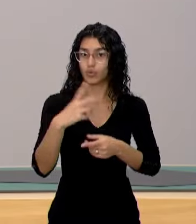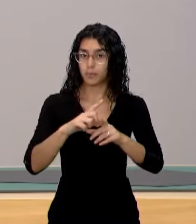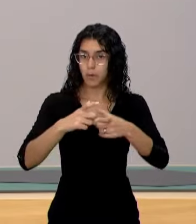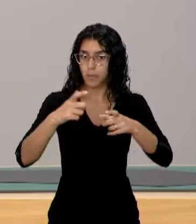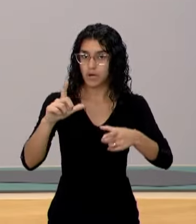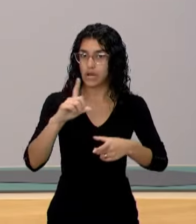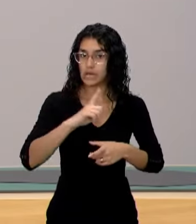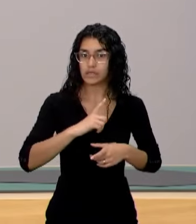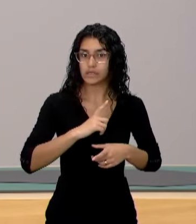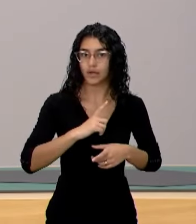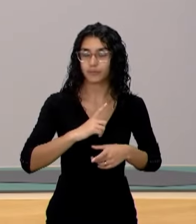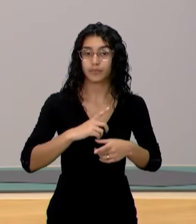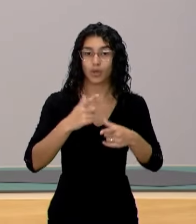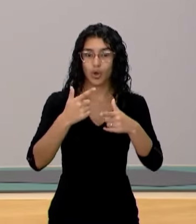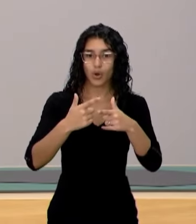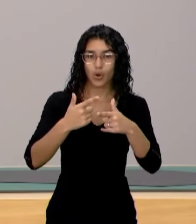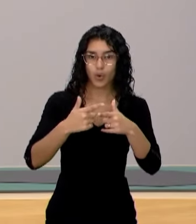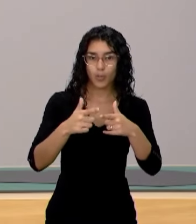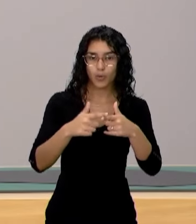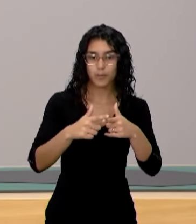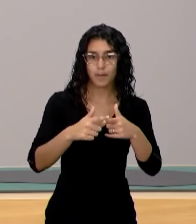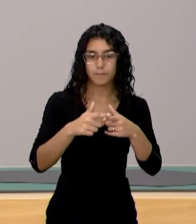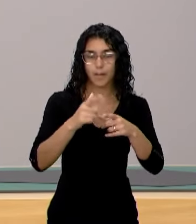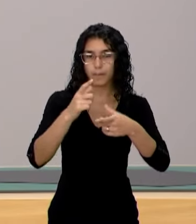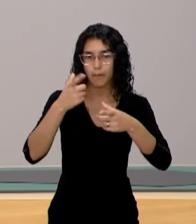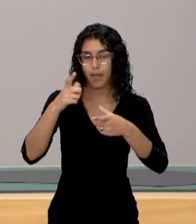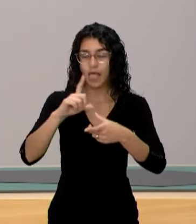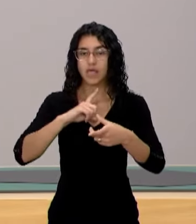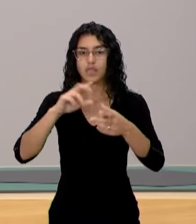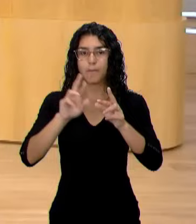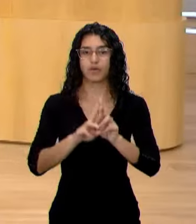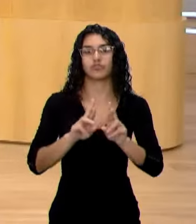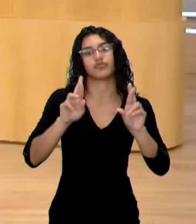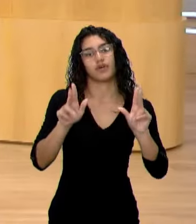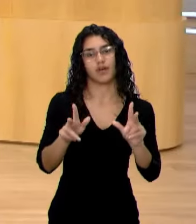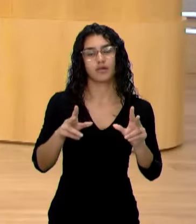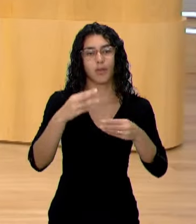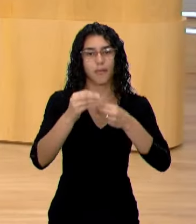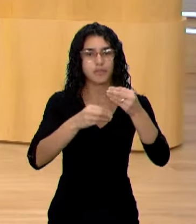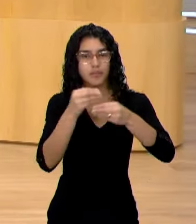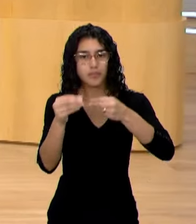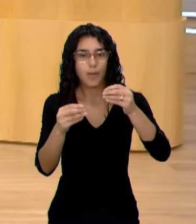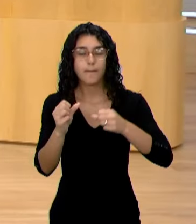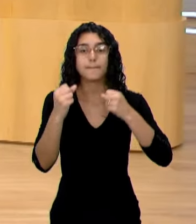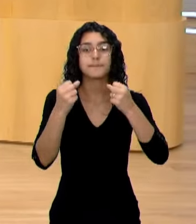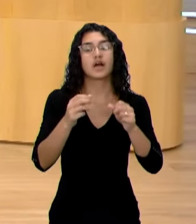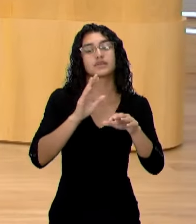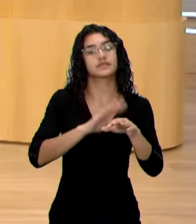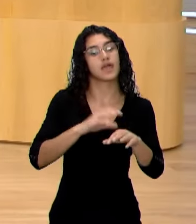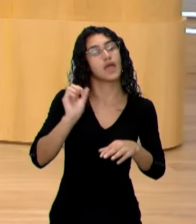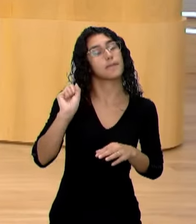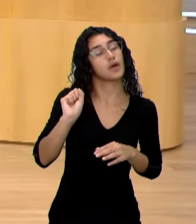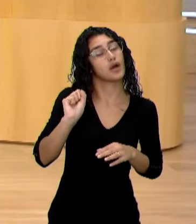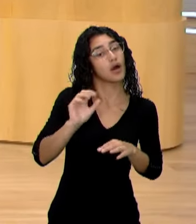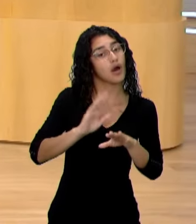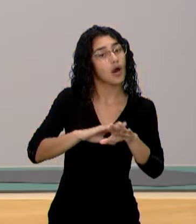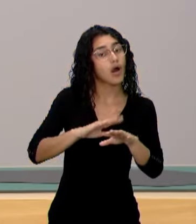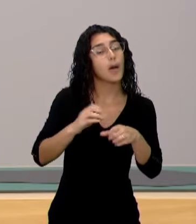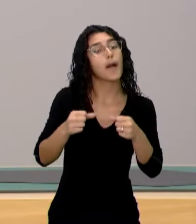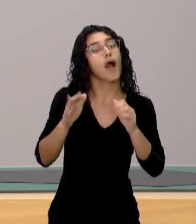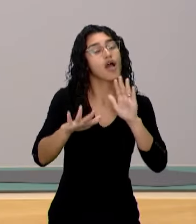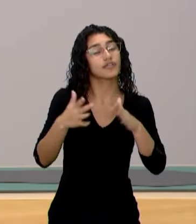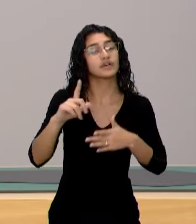grandezas, sim, e no problema, essas duas grandezas sofrem uma variação, sim, então pode ser que tenha proporcionalidade. Aí você tem que